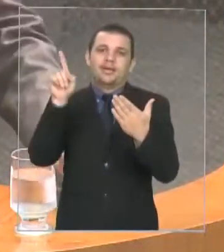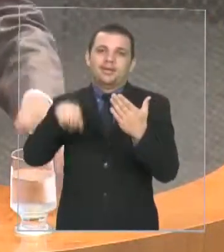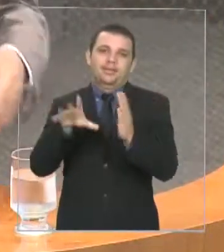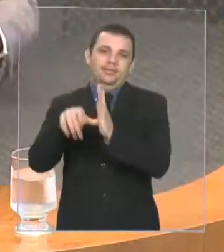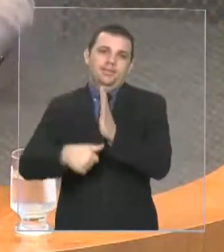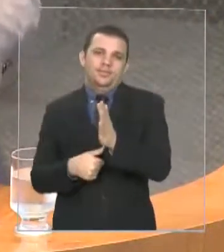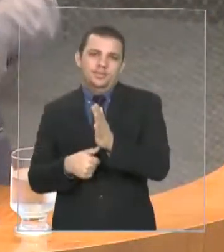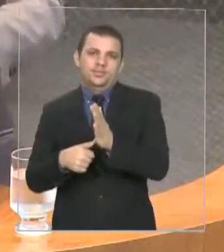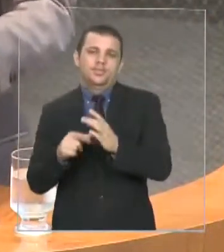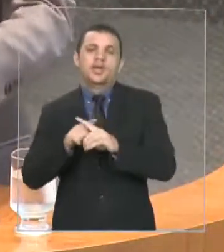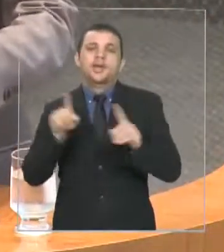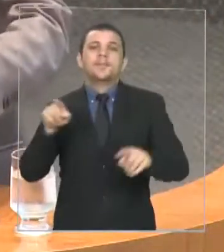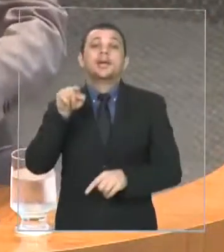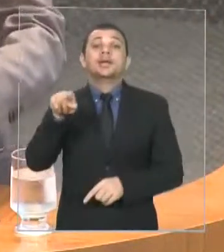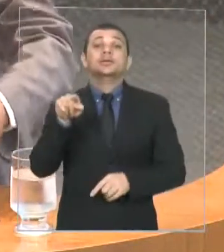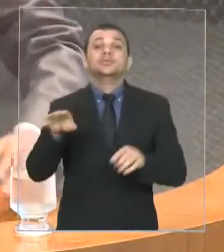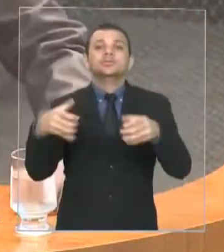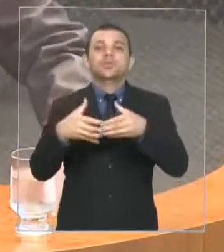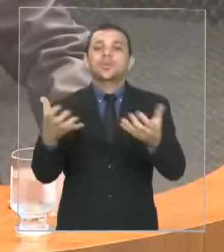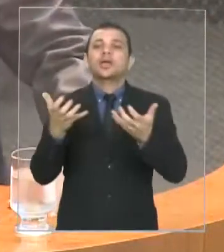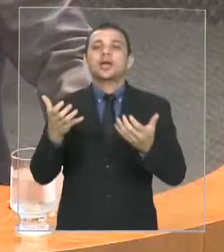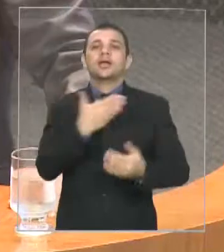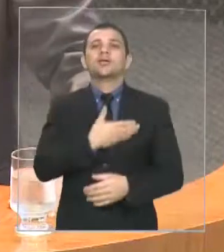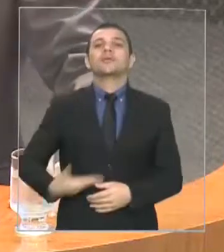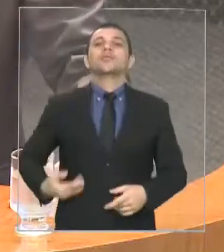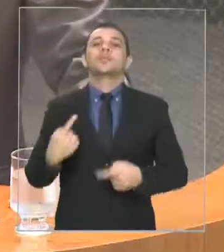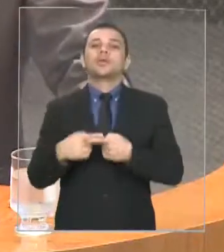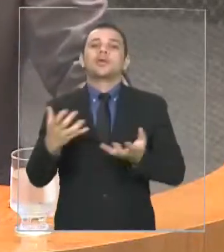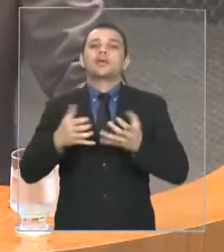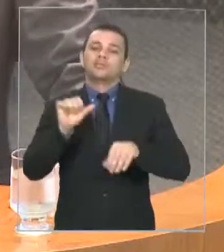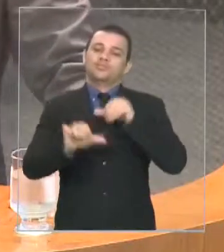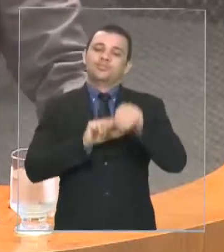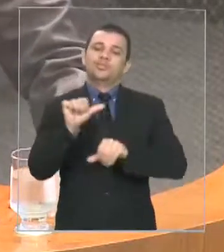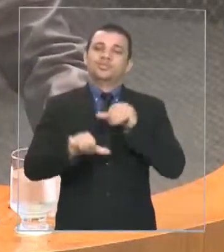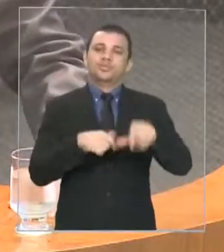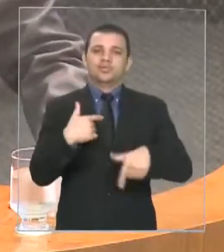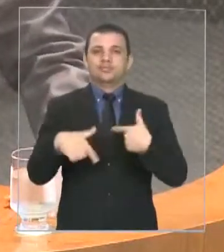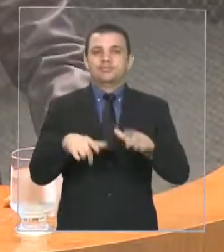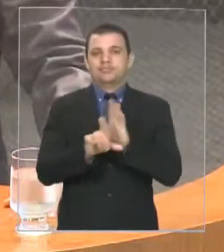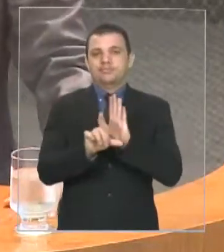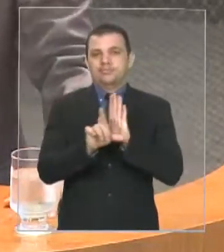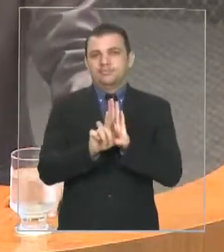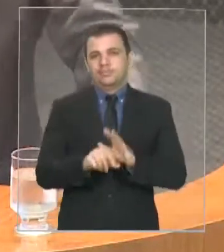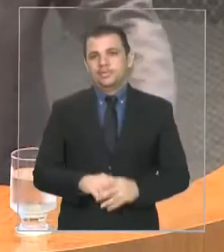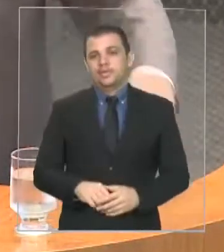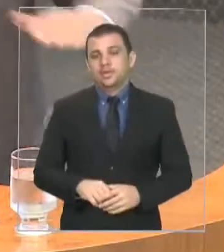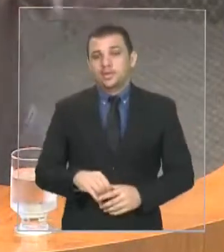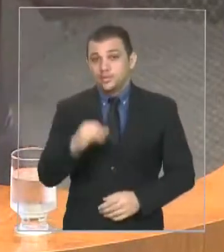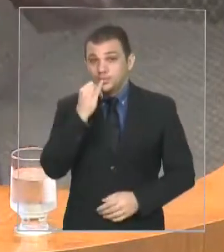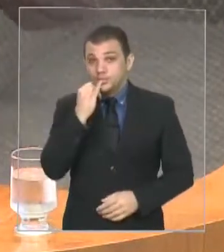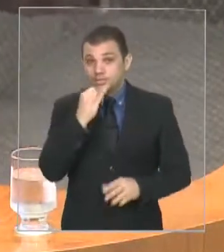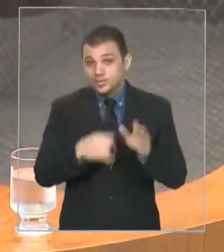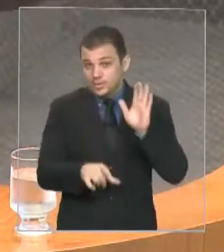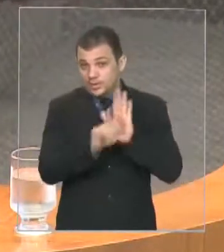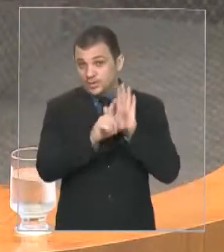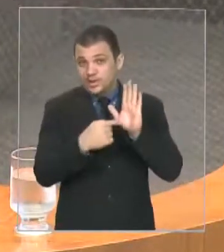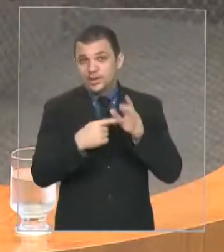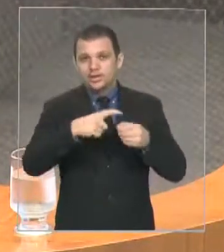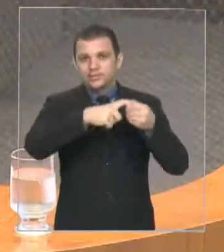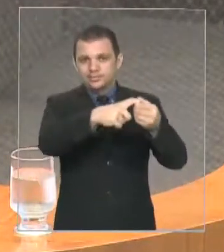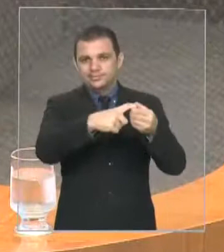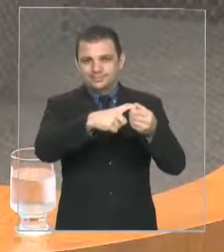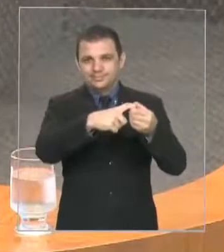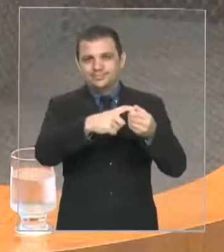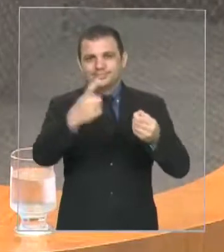governo, era para fazer essas ditas reformas. Fizeram a reforma da terceirização, liberaram a